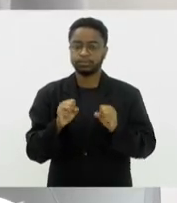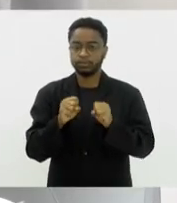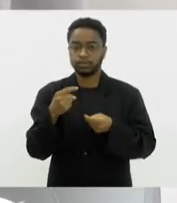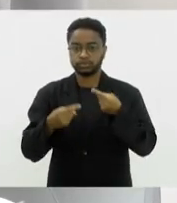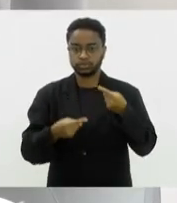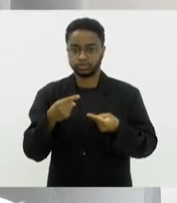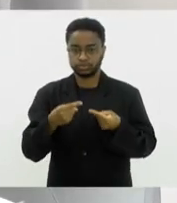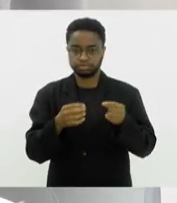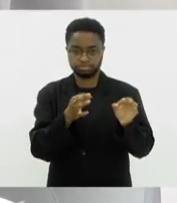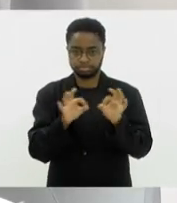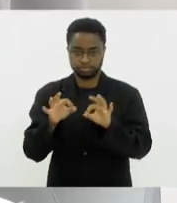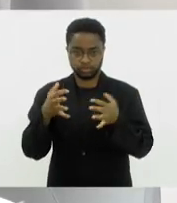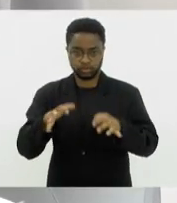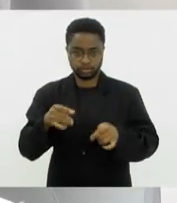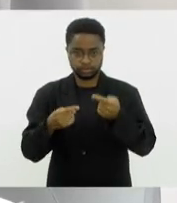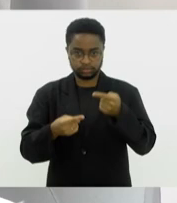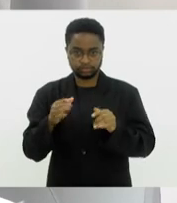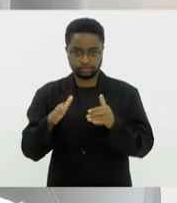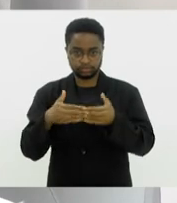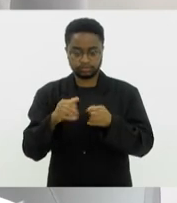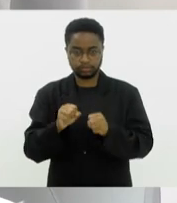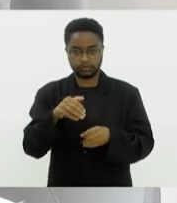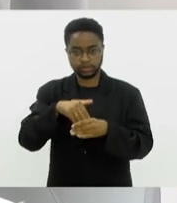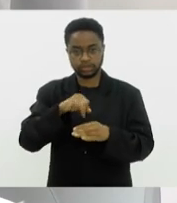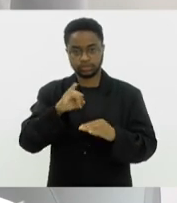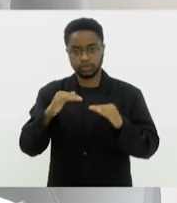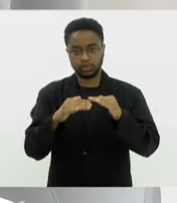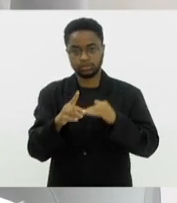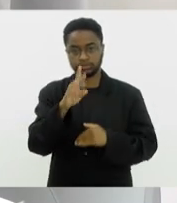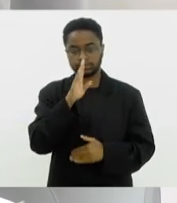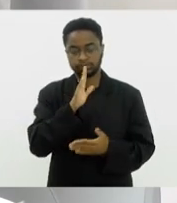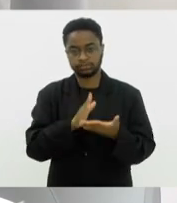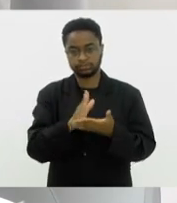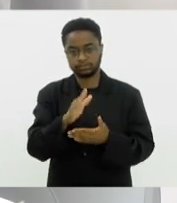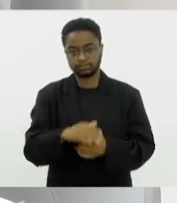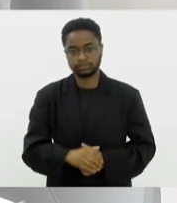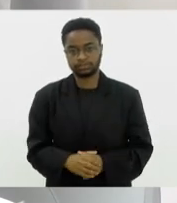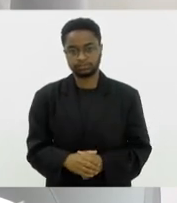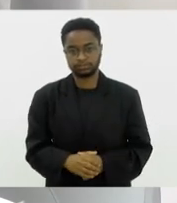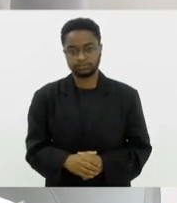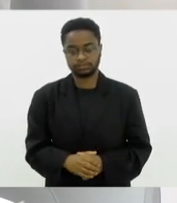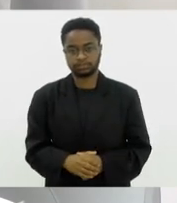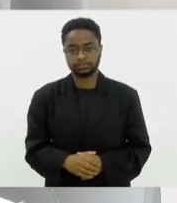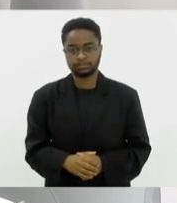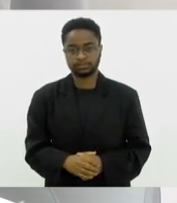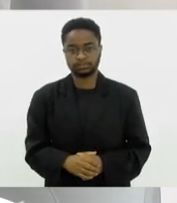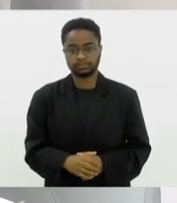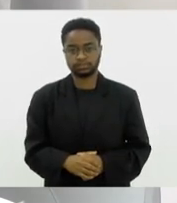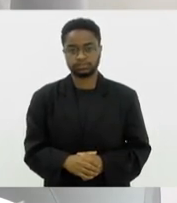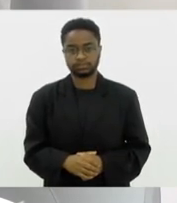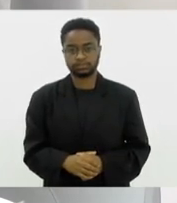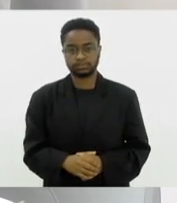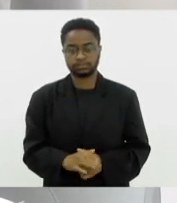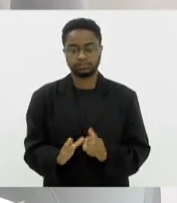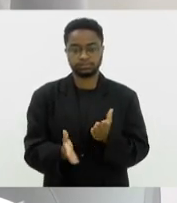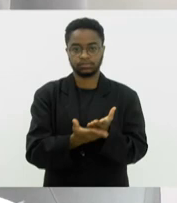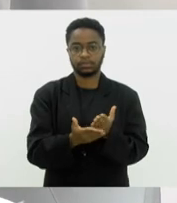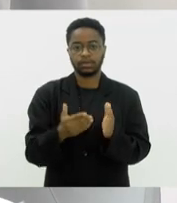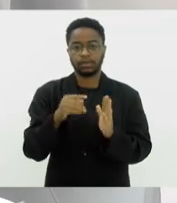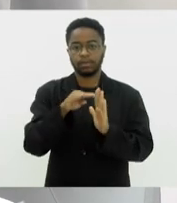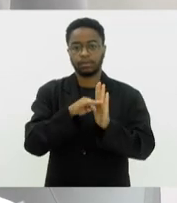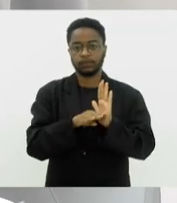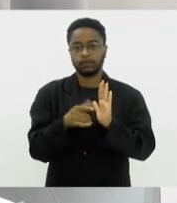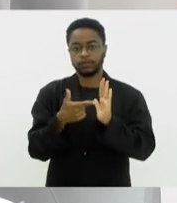discussão, não havendo quem queira discutir, encerrada a discussão. Em votação, senhores que aprovam, permaneçam como estão. Aprovada a prejudicabilidade. Projeto vai arquivo. 25 da